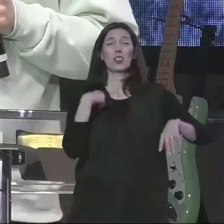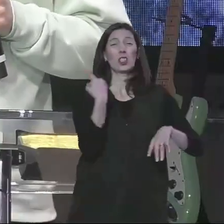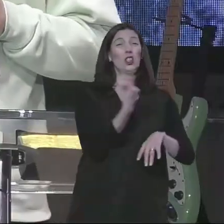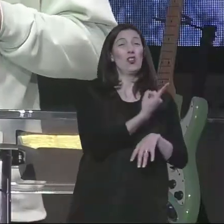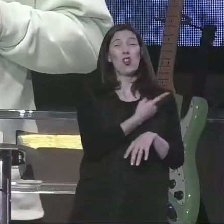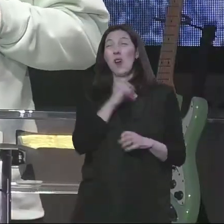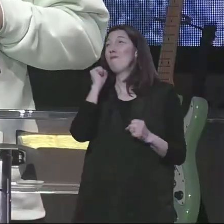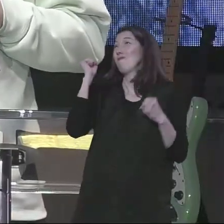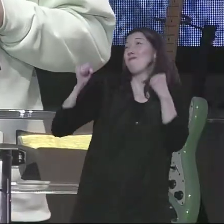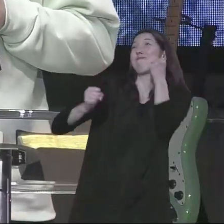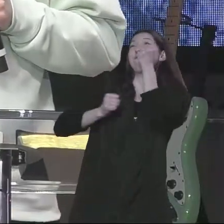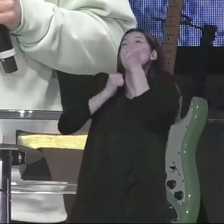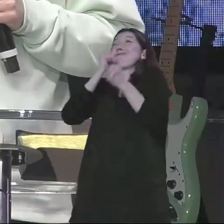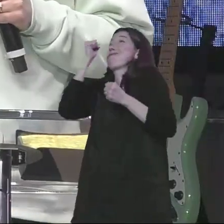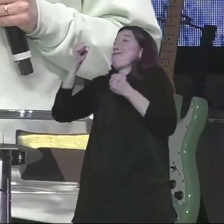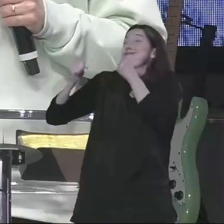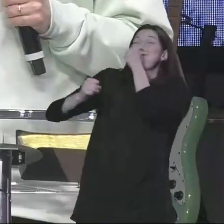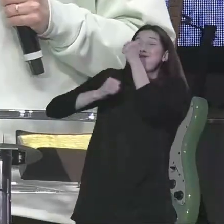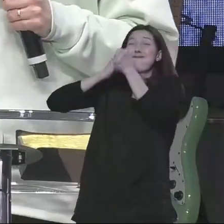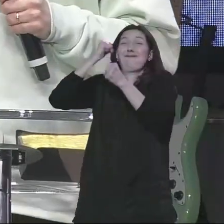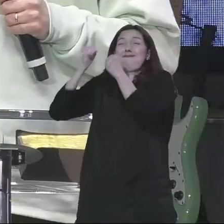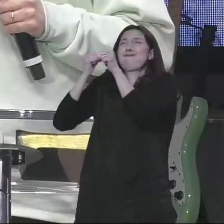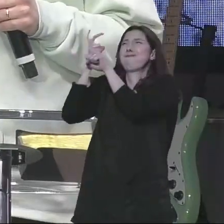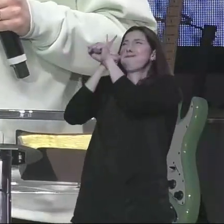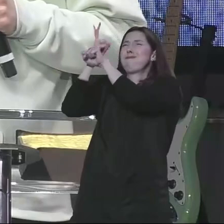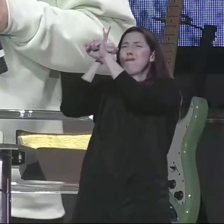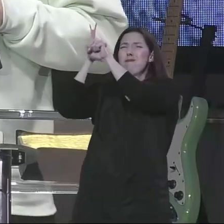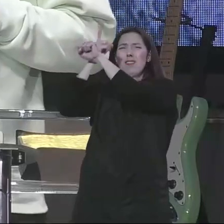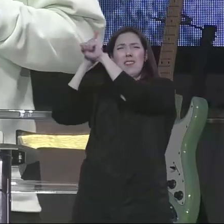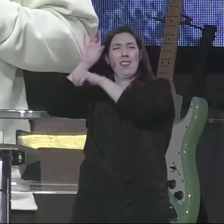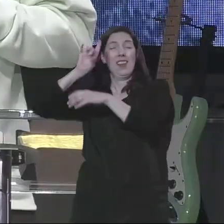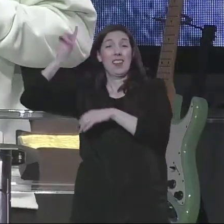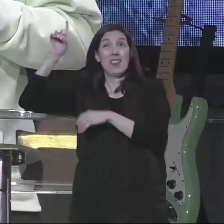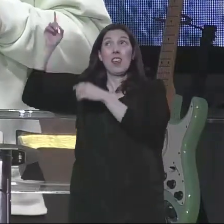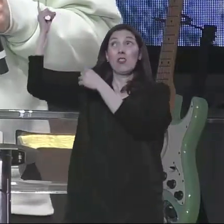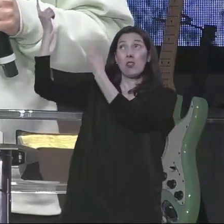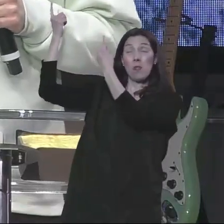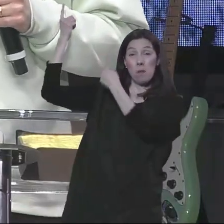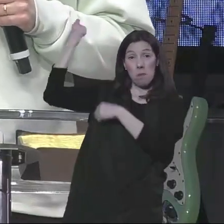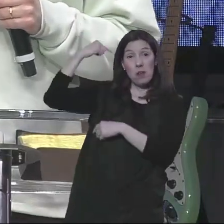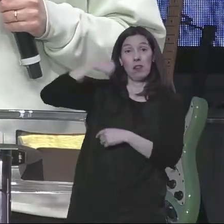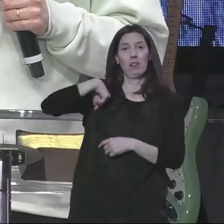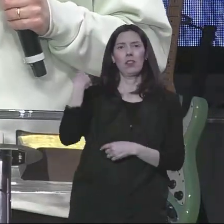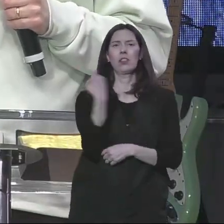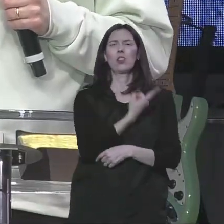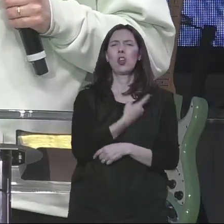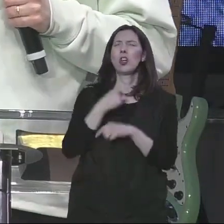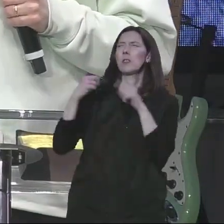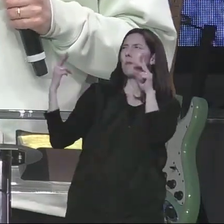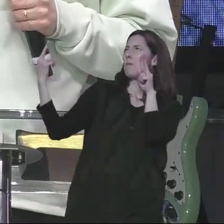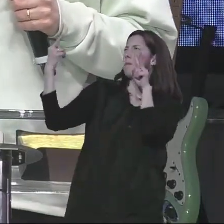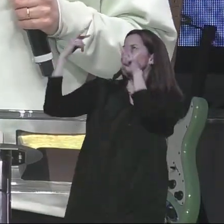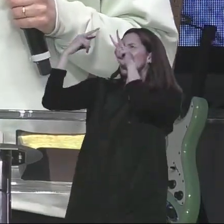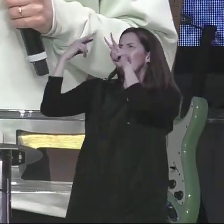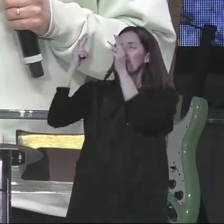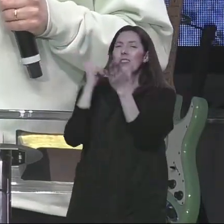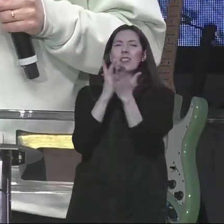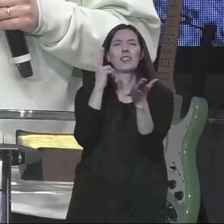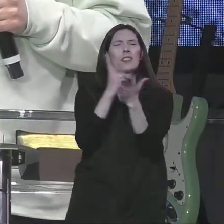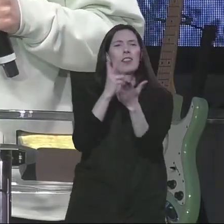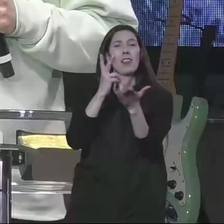com perseverança a corrida que nos é proposta, tendo os olhos fitos em Jesus,